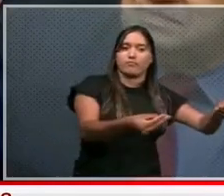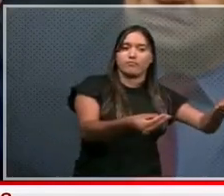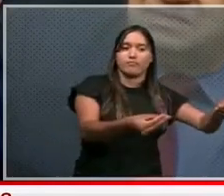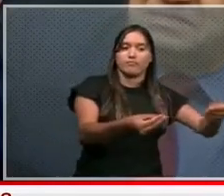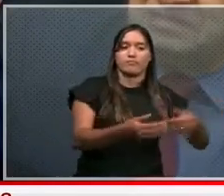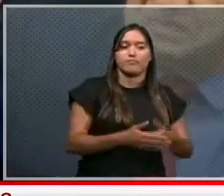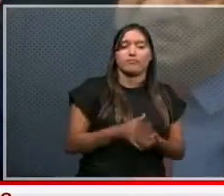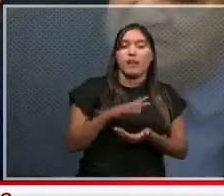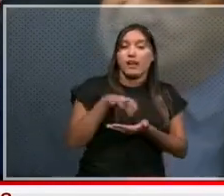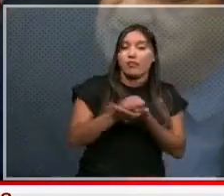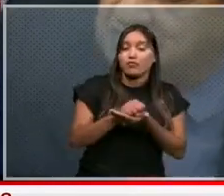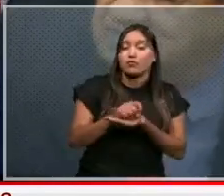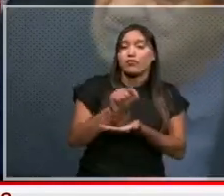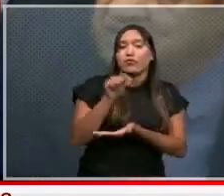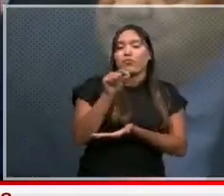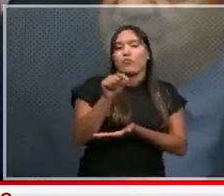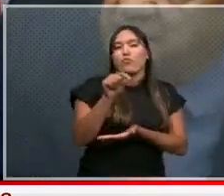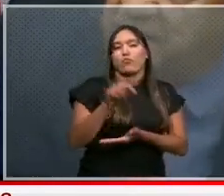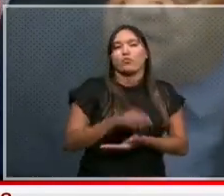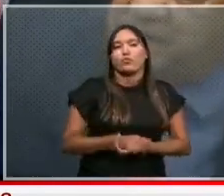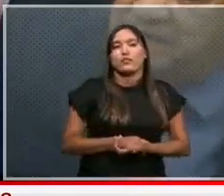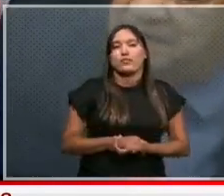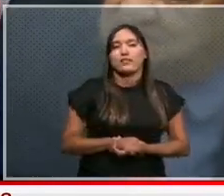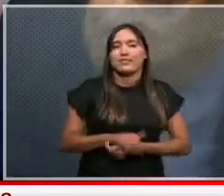para registrar esse momento